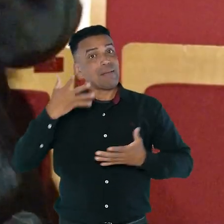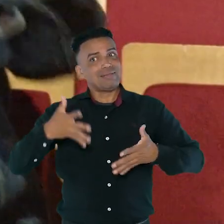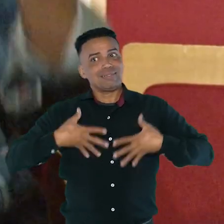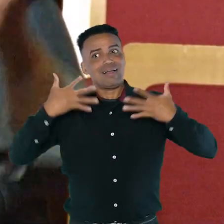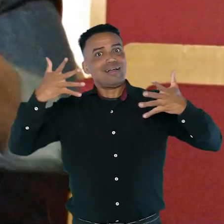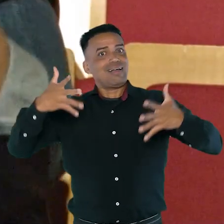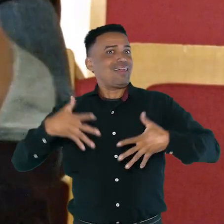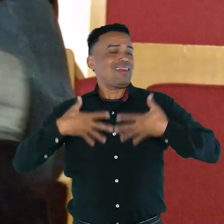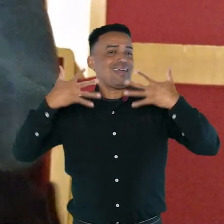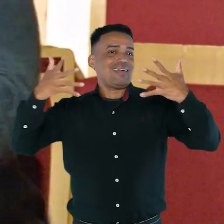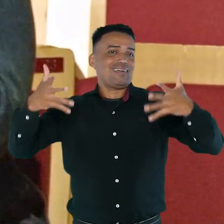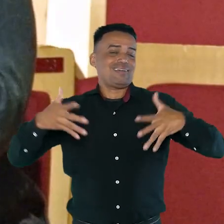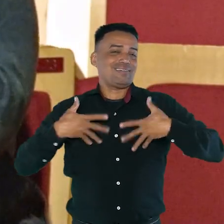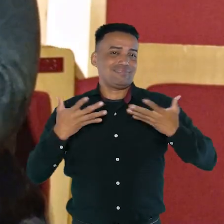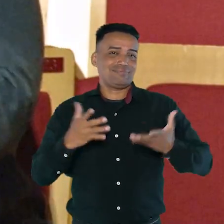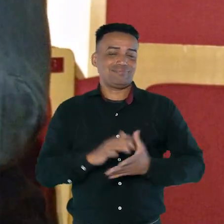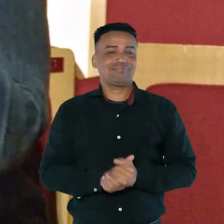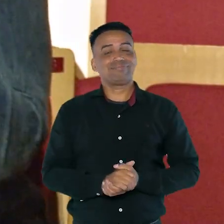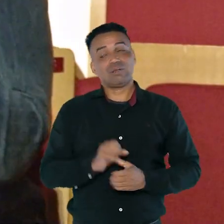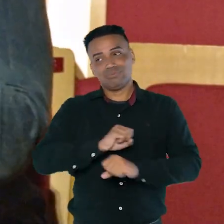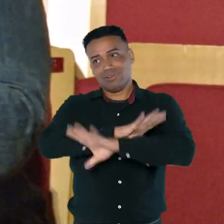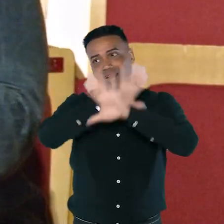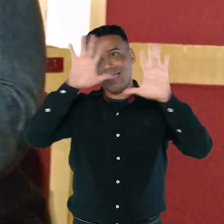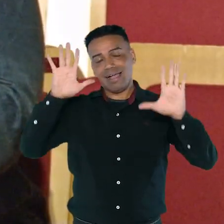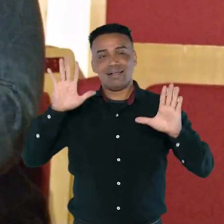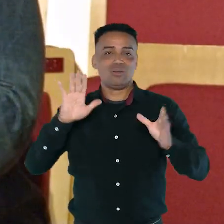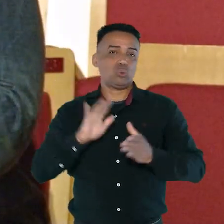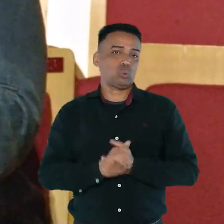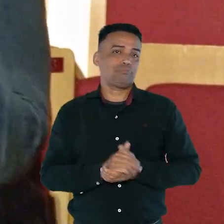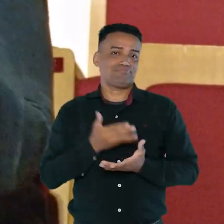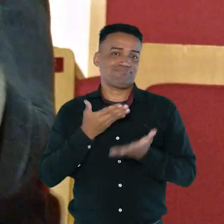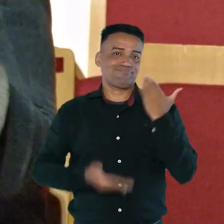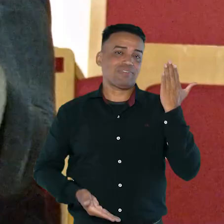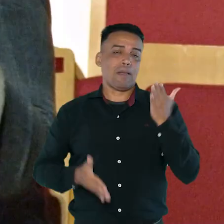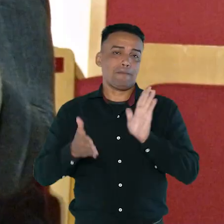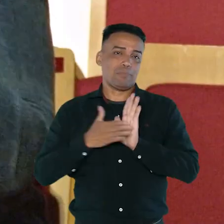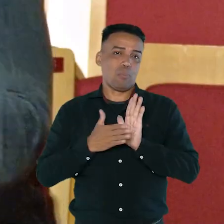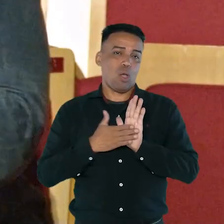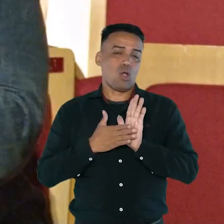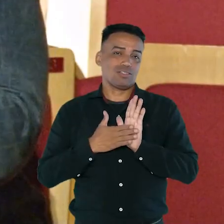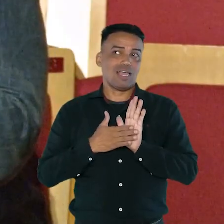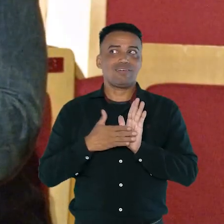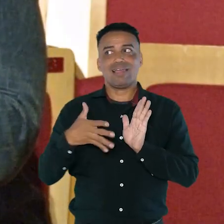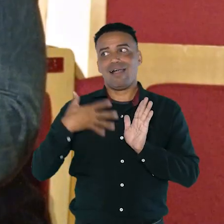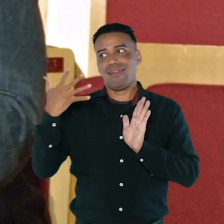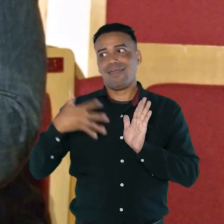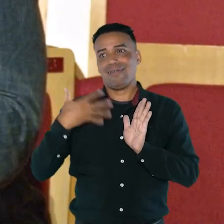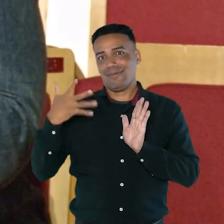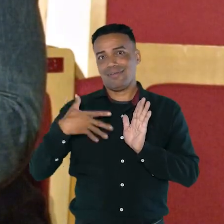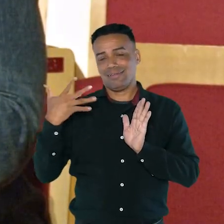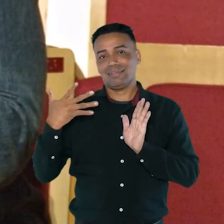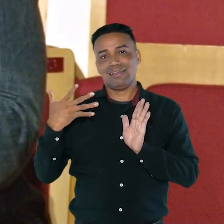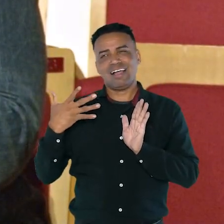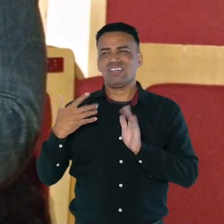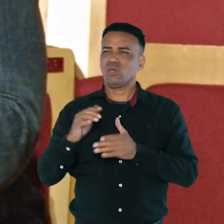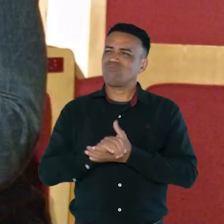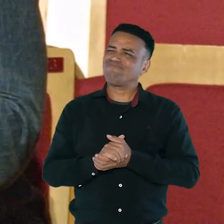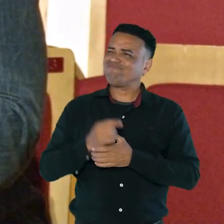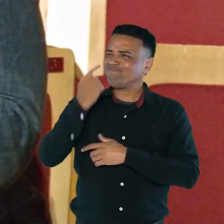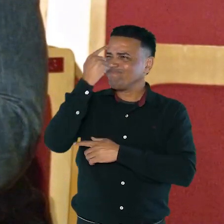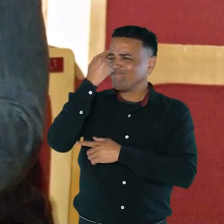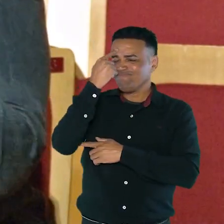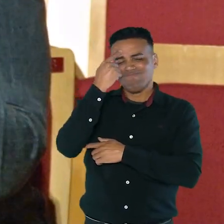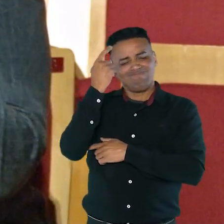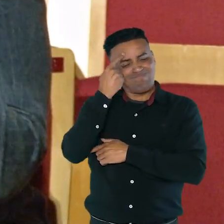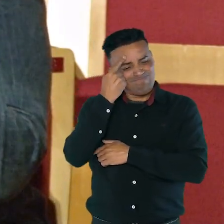mais alegre, né? E, claro, fui voto vencido e vai ter uma coisa mais alegre. E aí eu fiquei com isso